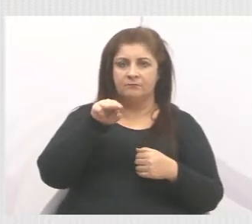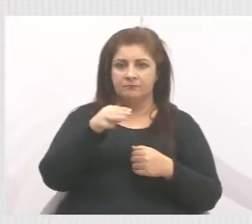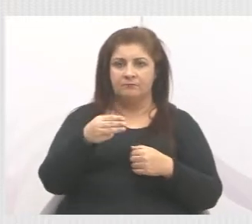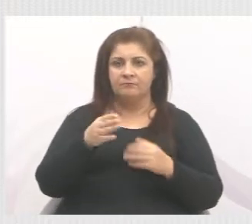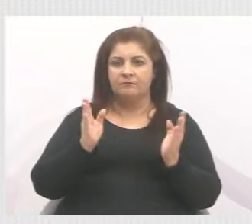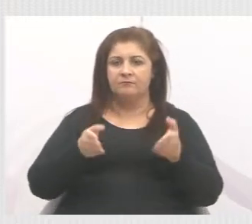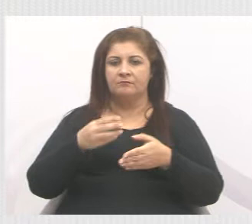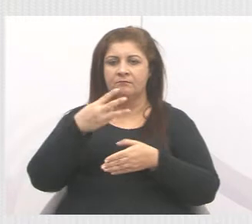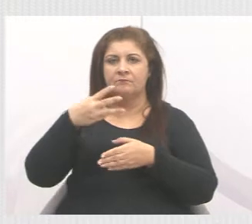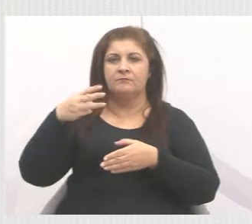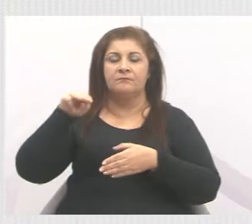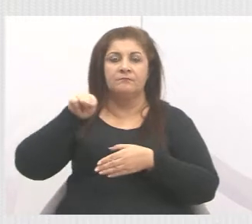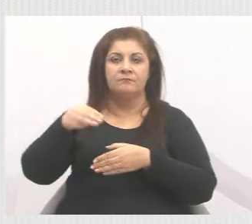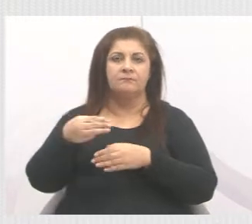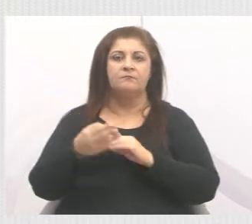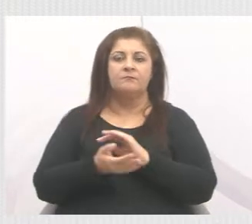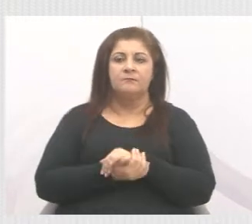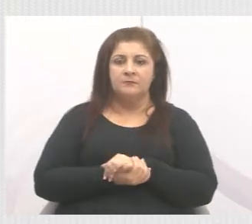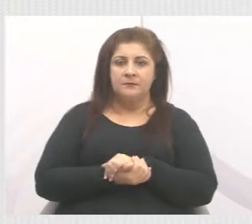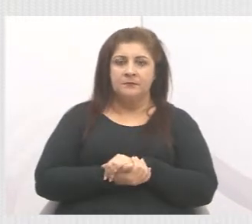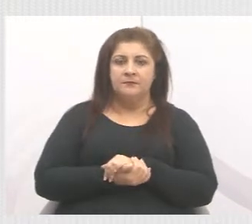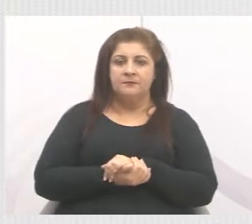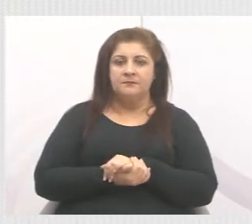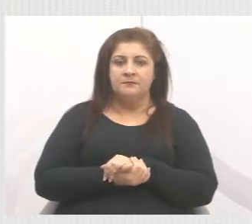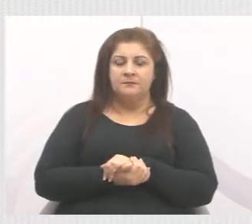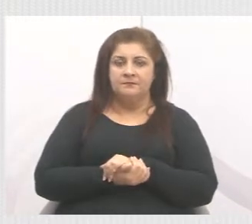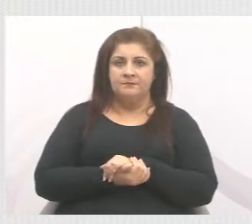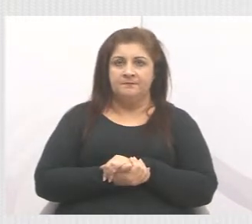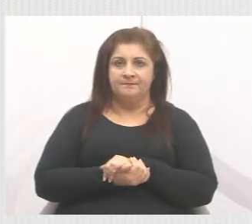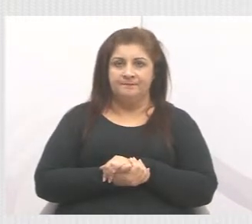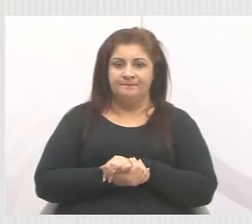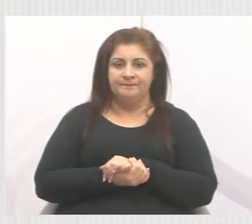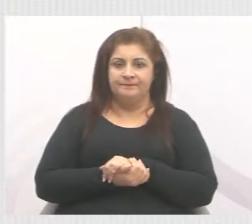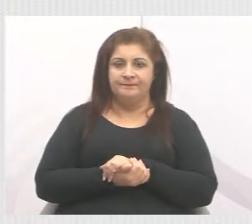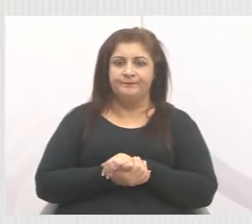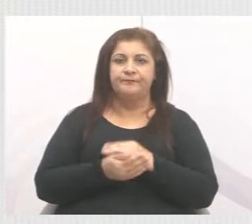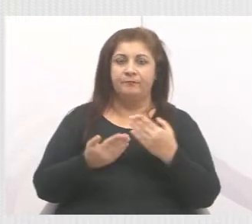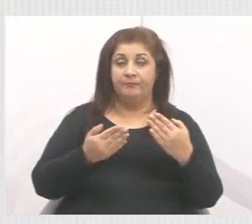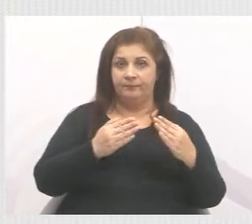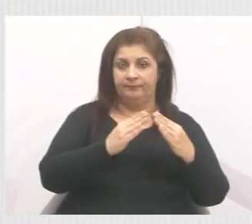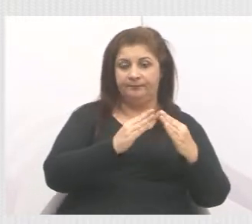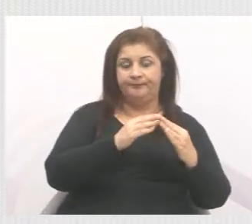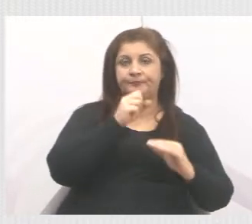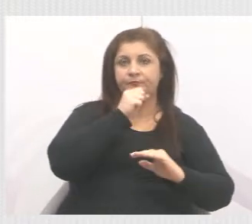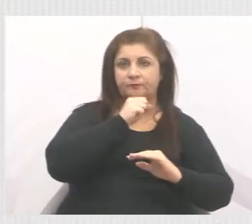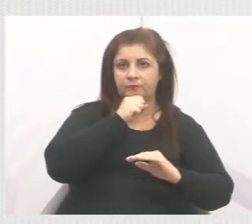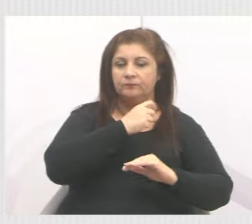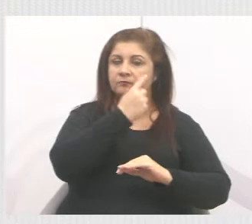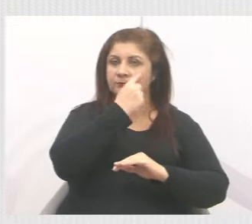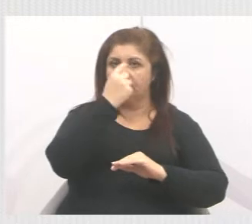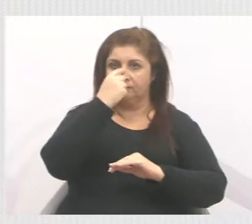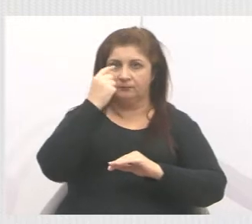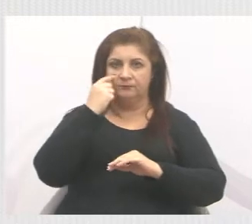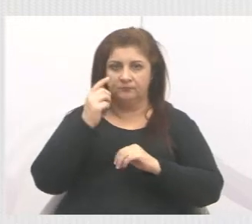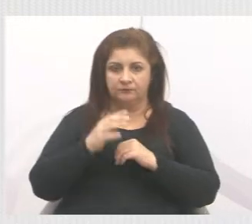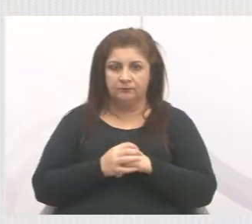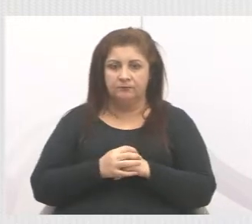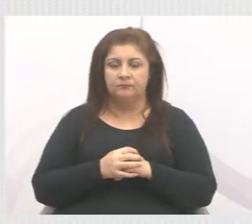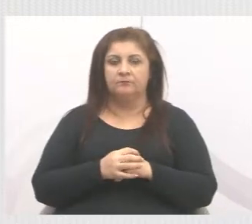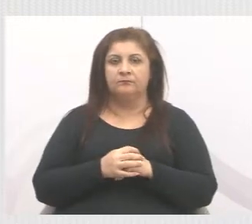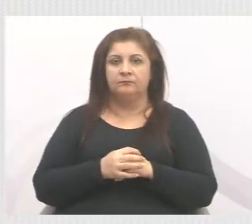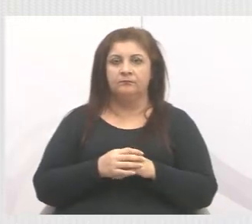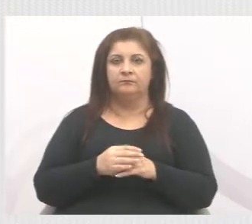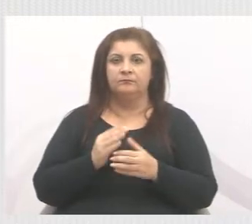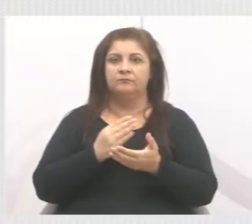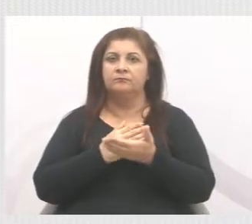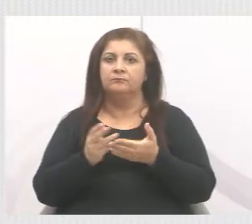Esse aumento é justificado pela construção do Centro de Convivência do Idoso na região norte, no Parque Meia Lua, a implantação e manutenção